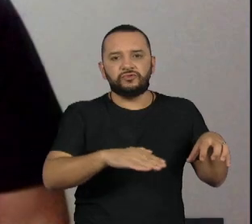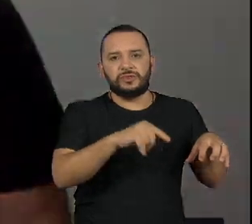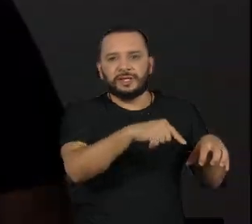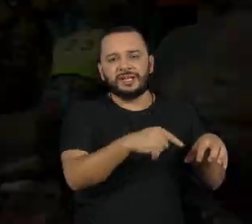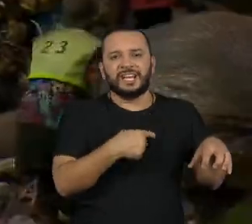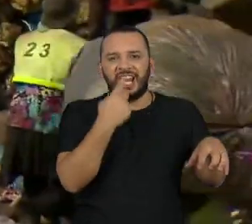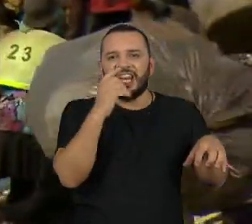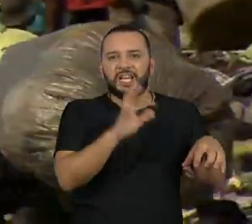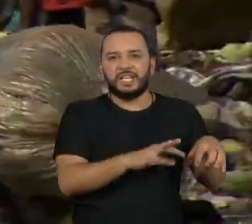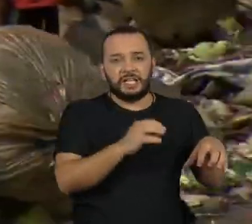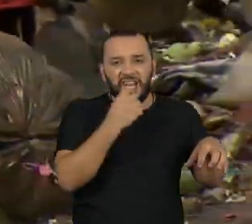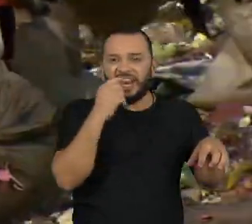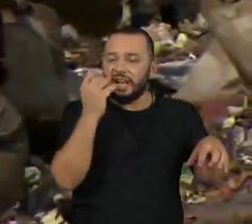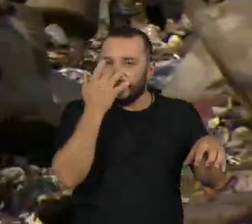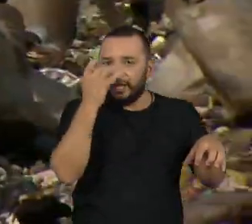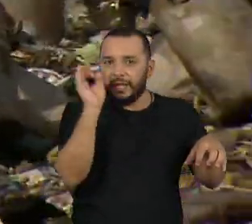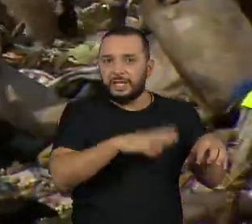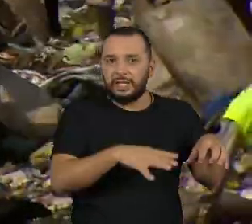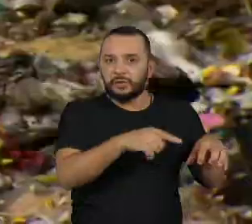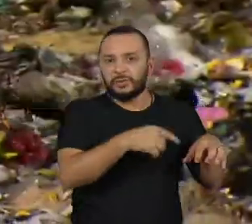sofrimento e dor.